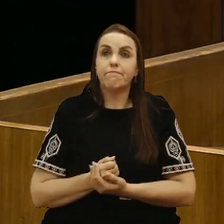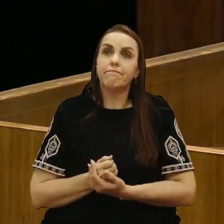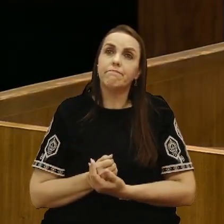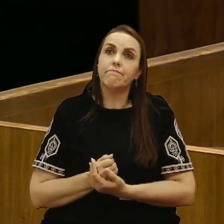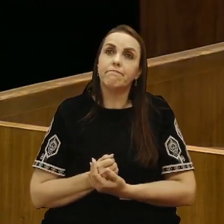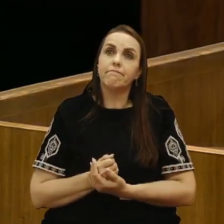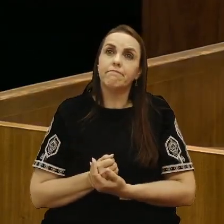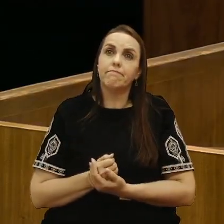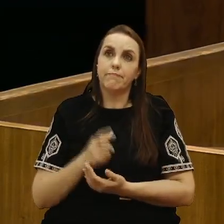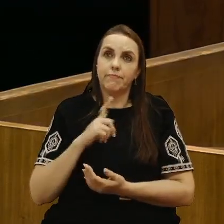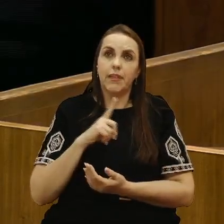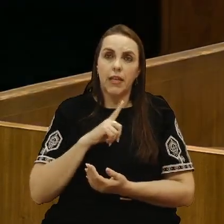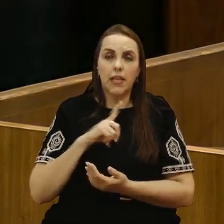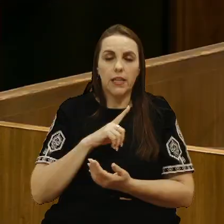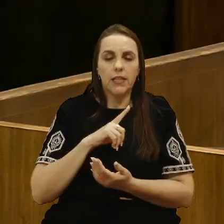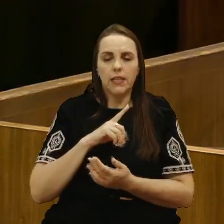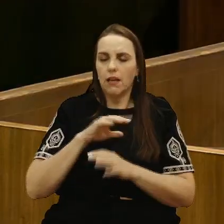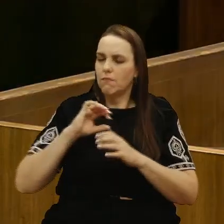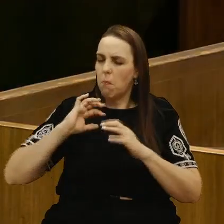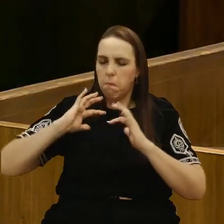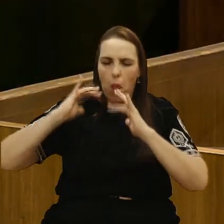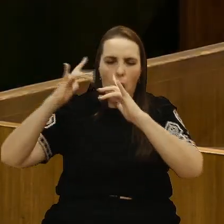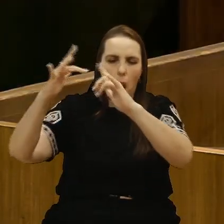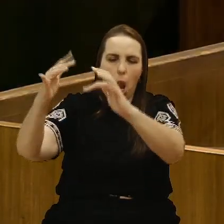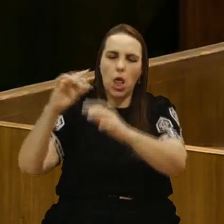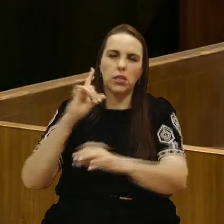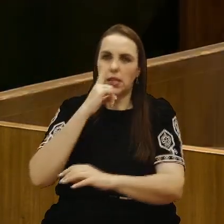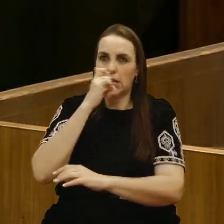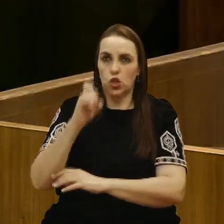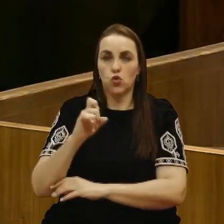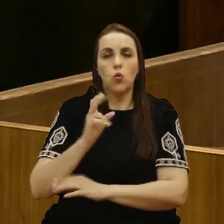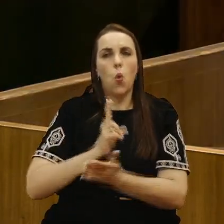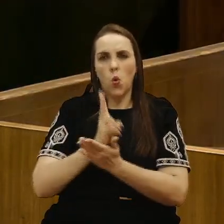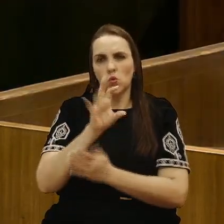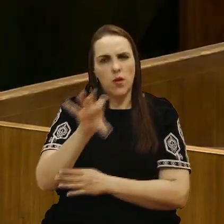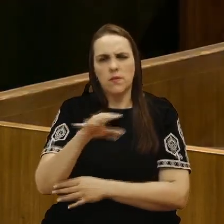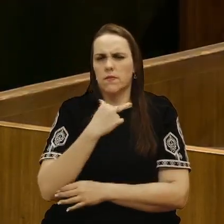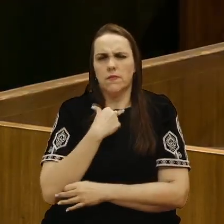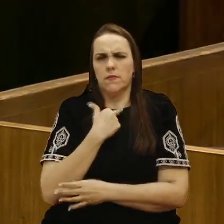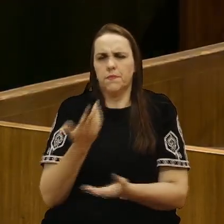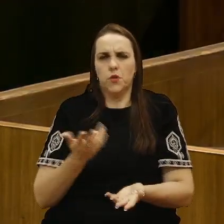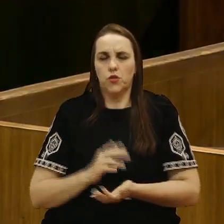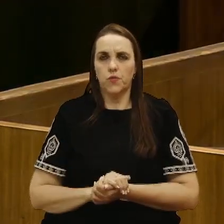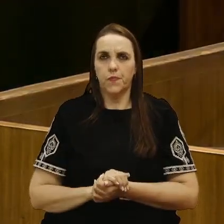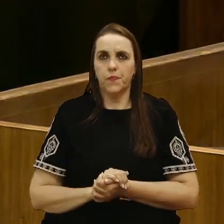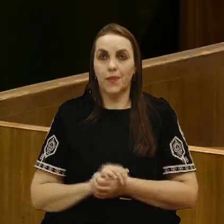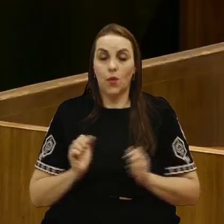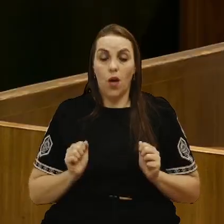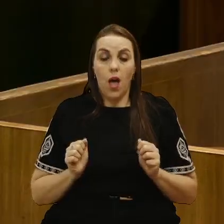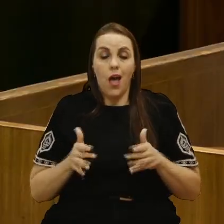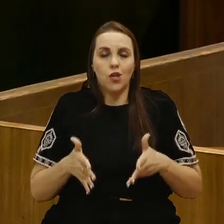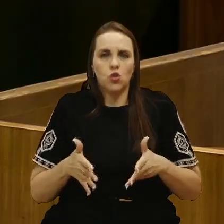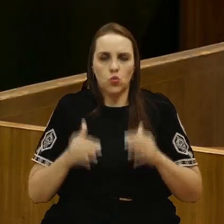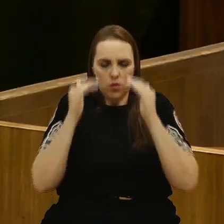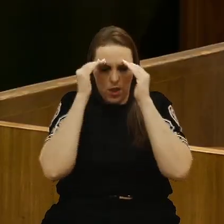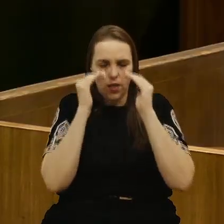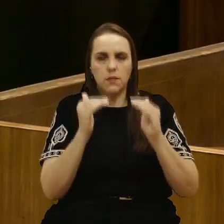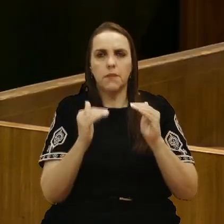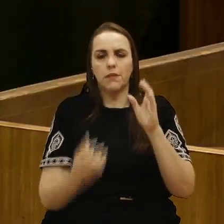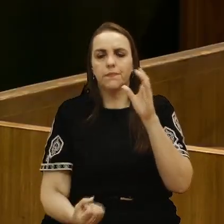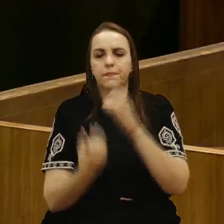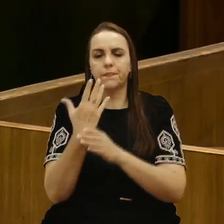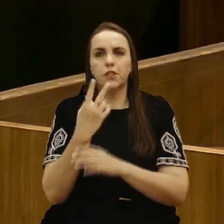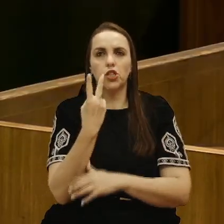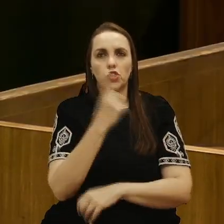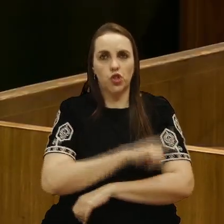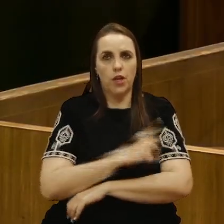está tomada de lixão e não pode continuar assim. Então, a Atitude de Respeito será lançado no dia 25.